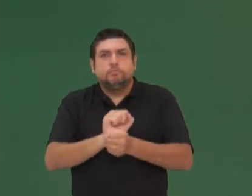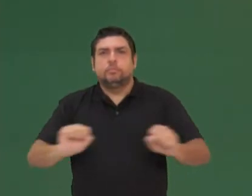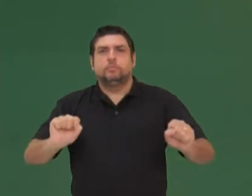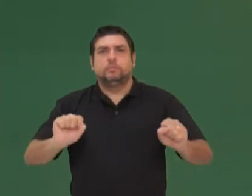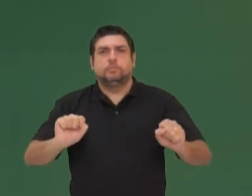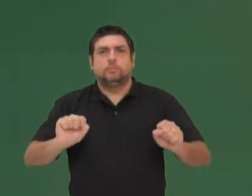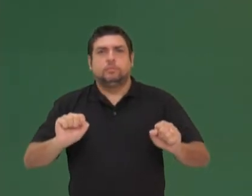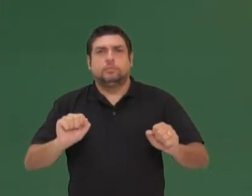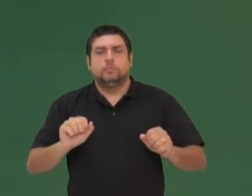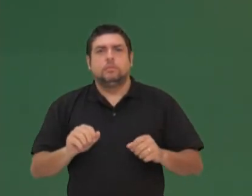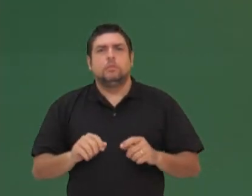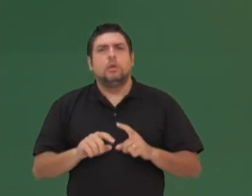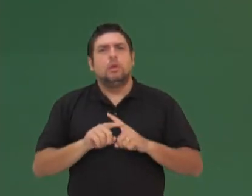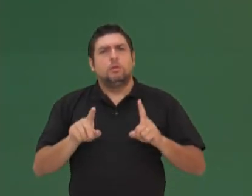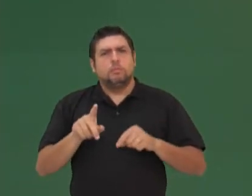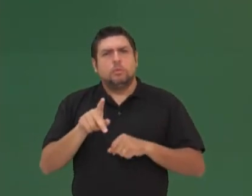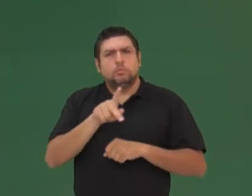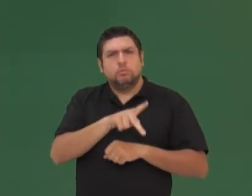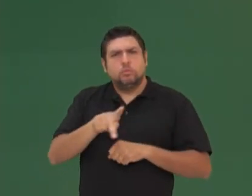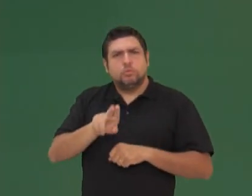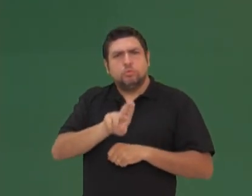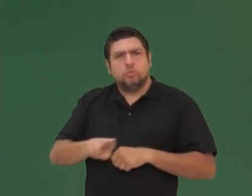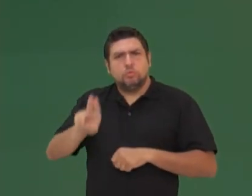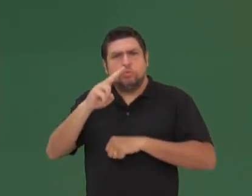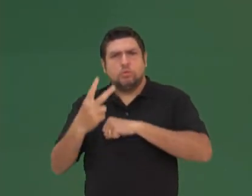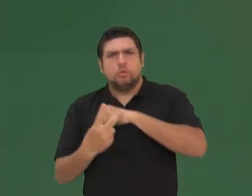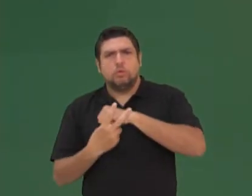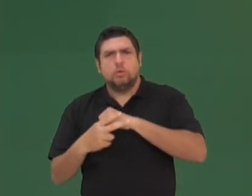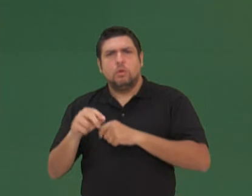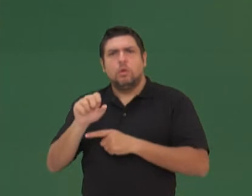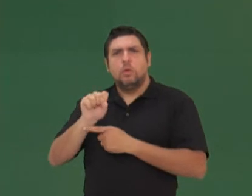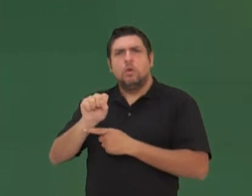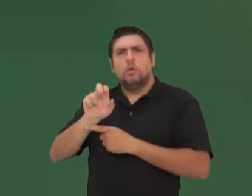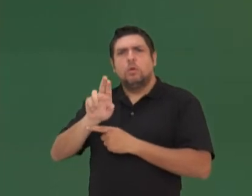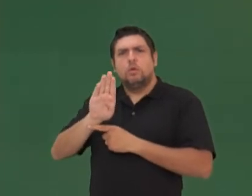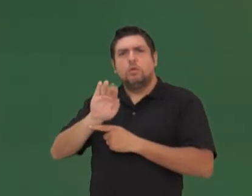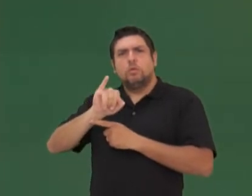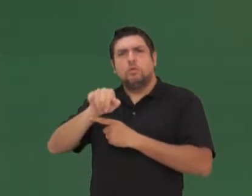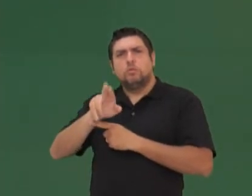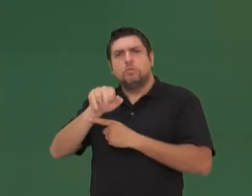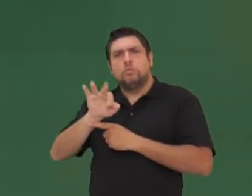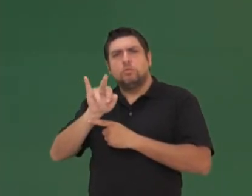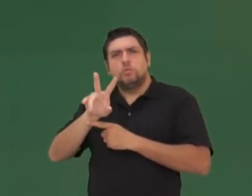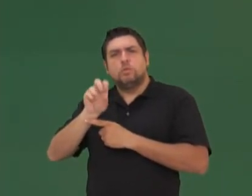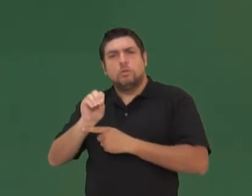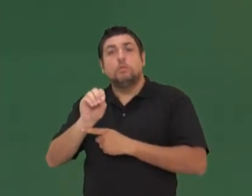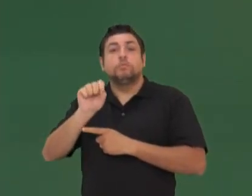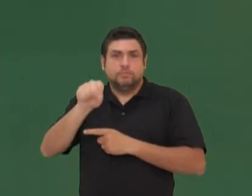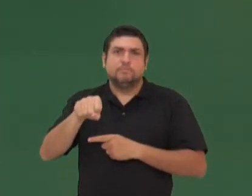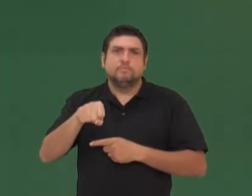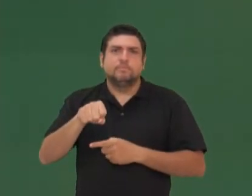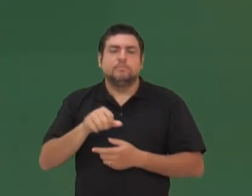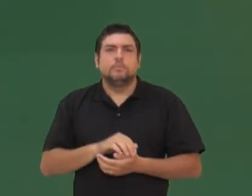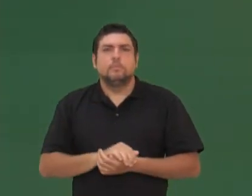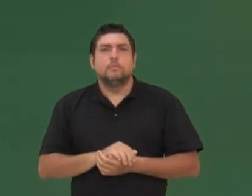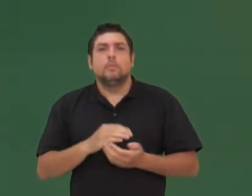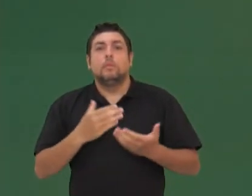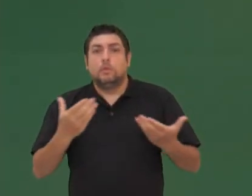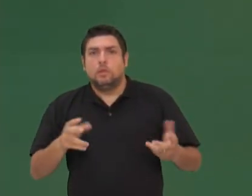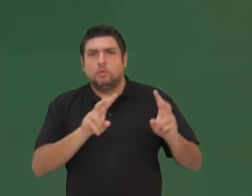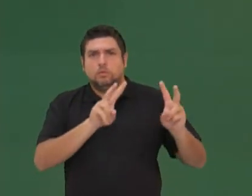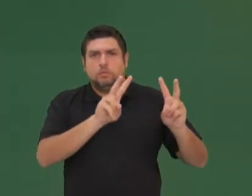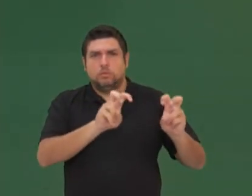ocorrer. O professor utilizou subjuntivo. Perfeito, sim? Então, aqui estão os titulares. Há